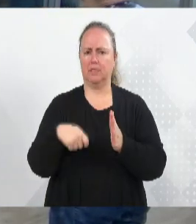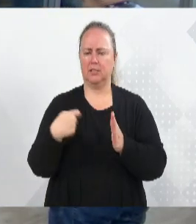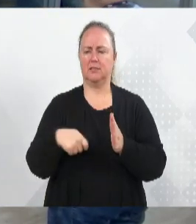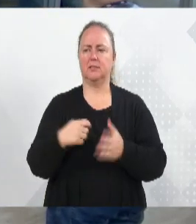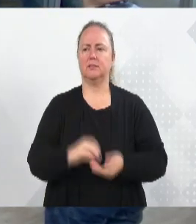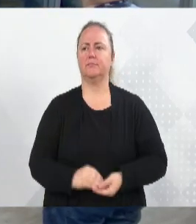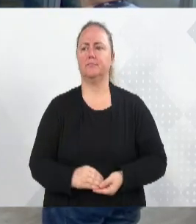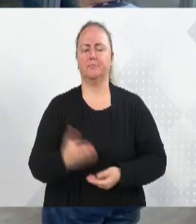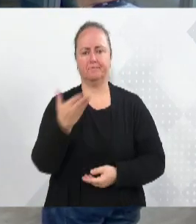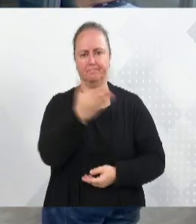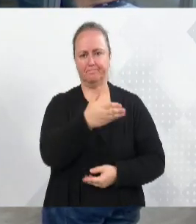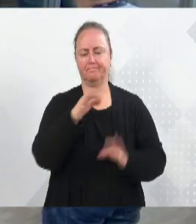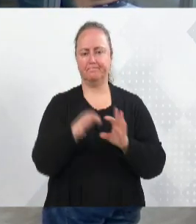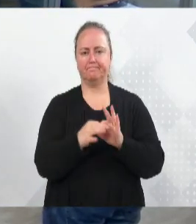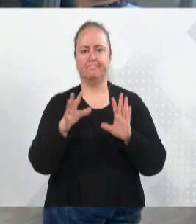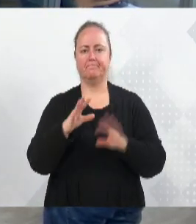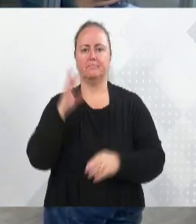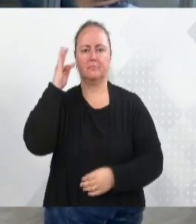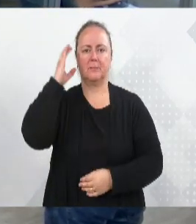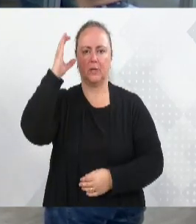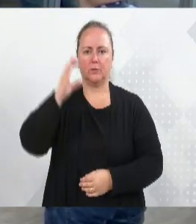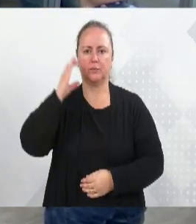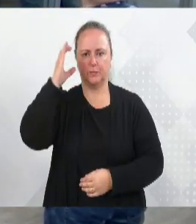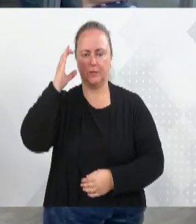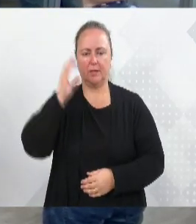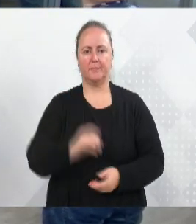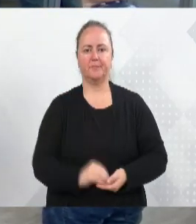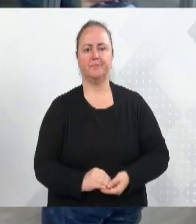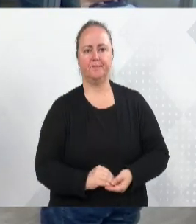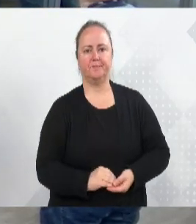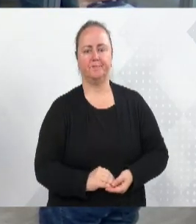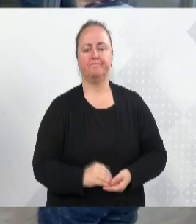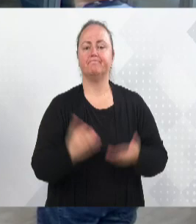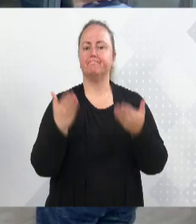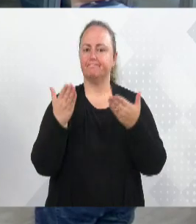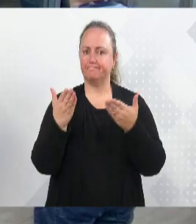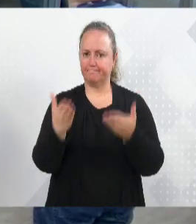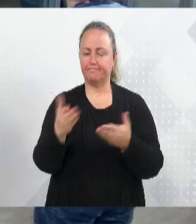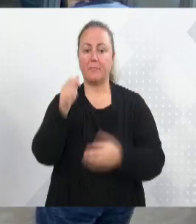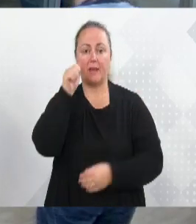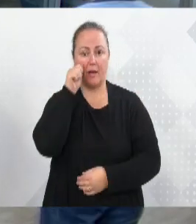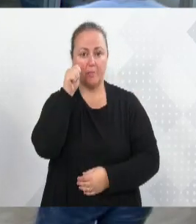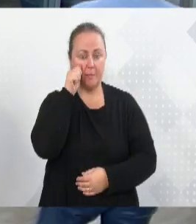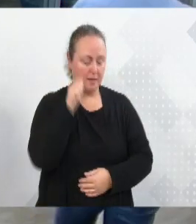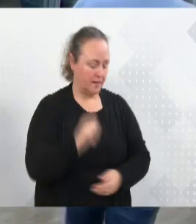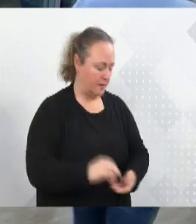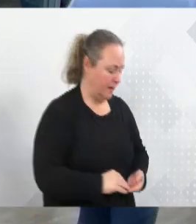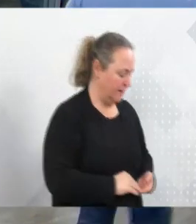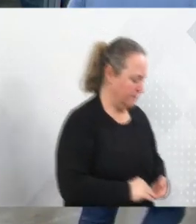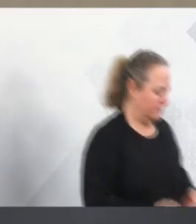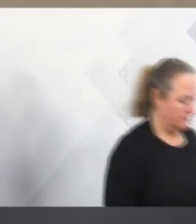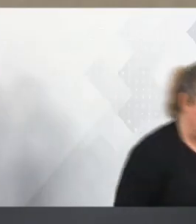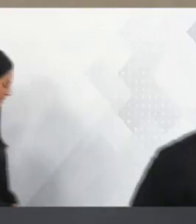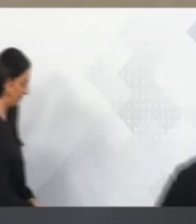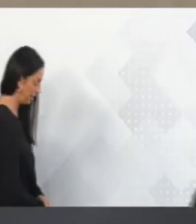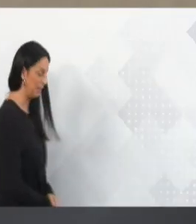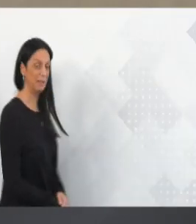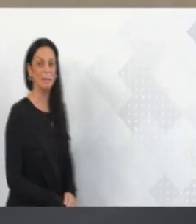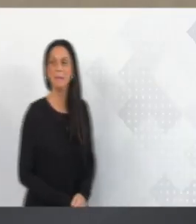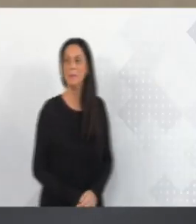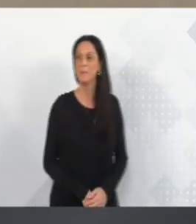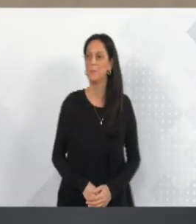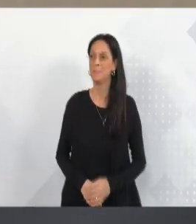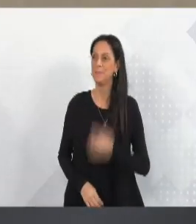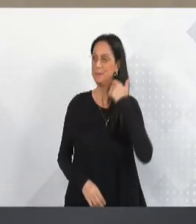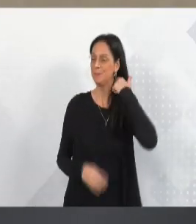Com autorização do orador, ouçam a parte, vereador Tuca. Vereador Almir Vieira, nosso presidente, é